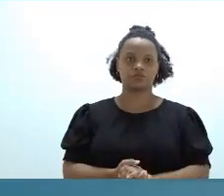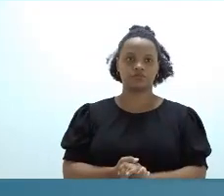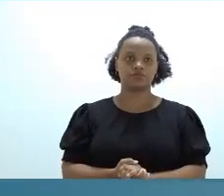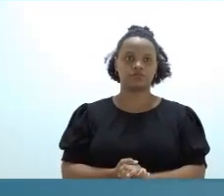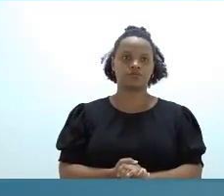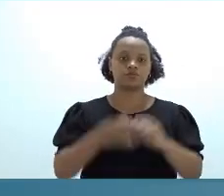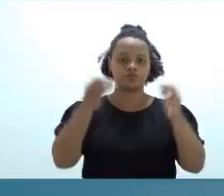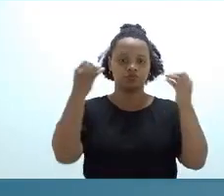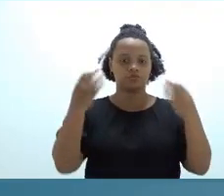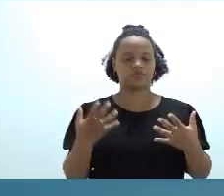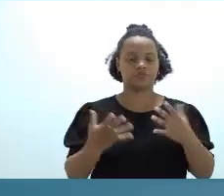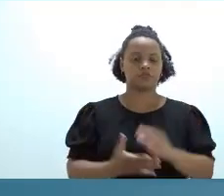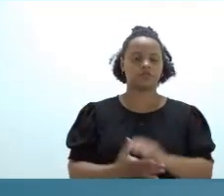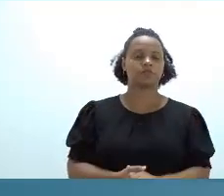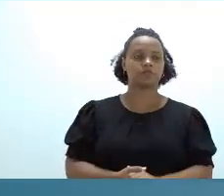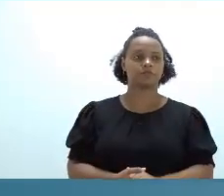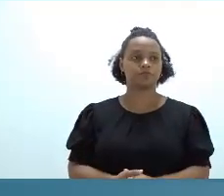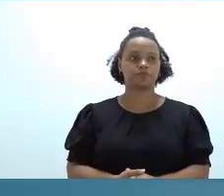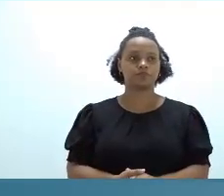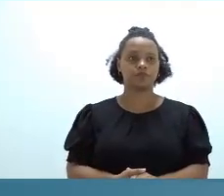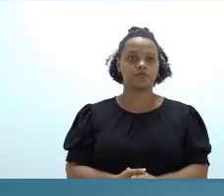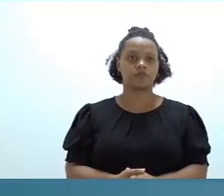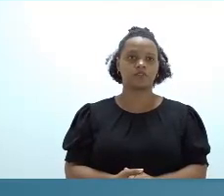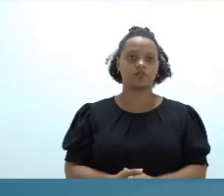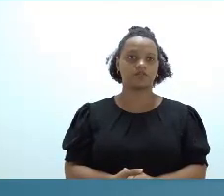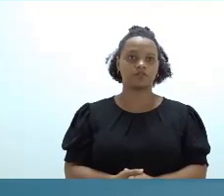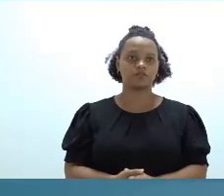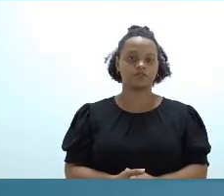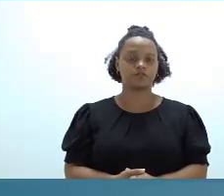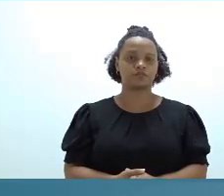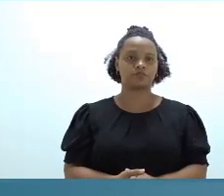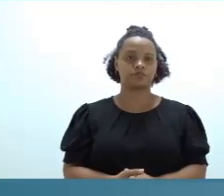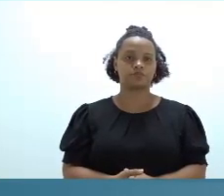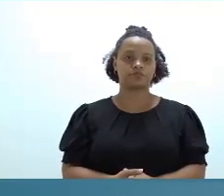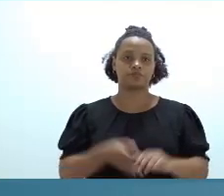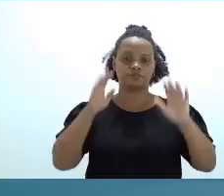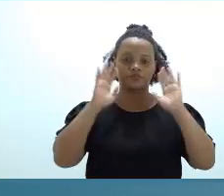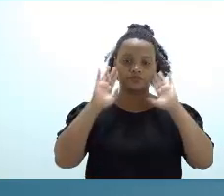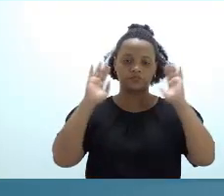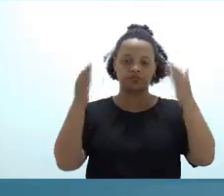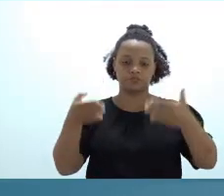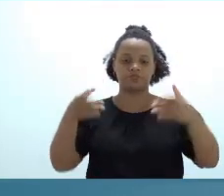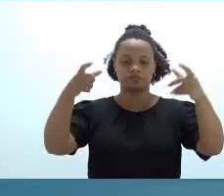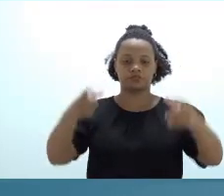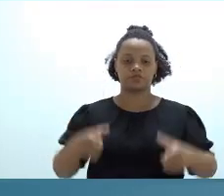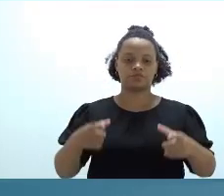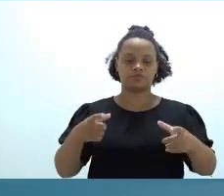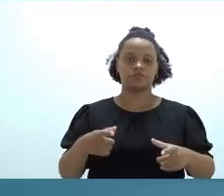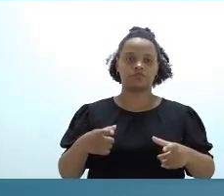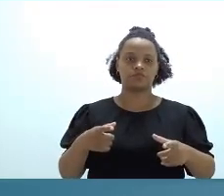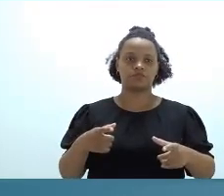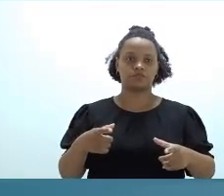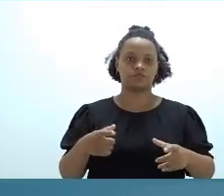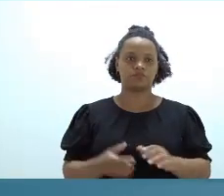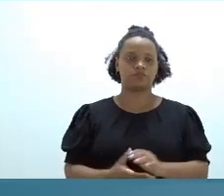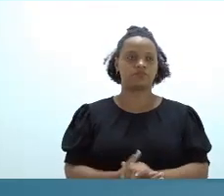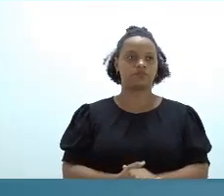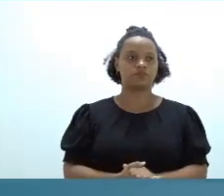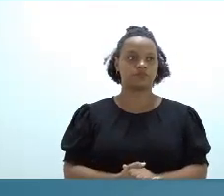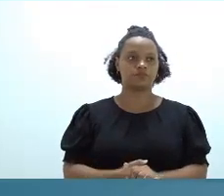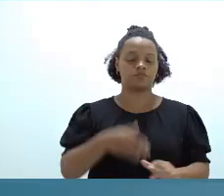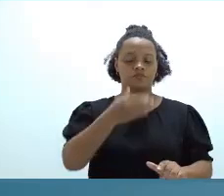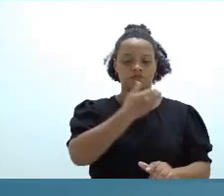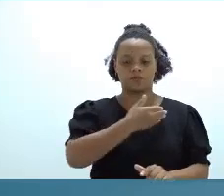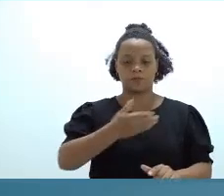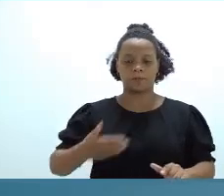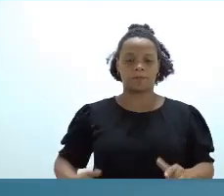CDC. Neste cenário, a determinação da inadequação do serviço público ou adequação do